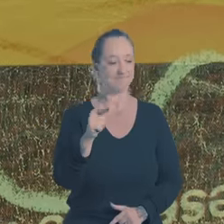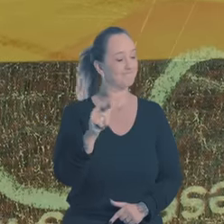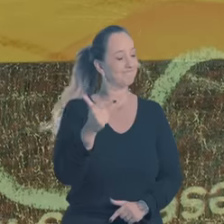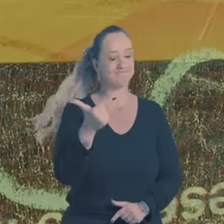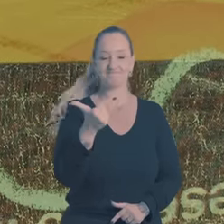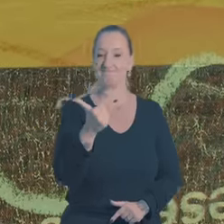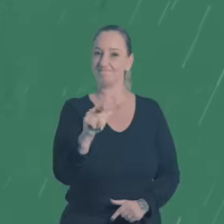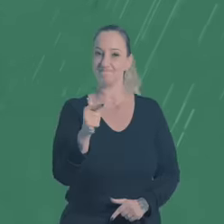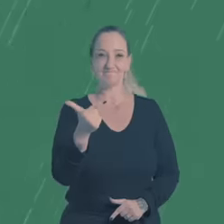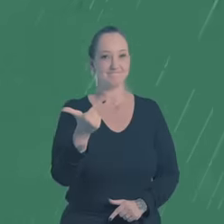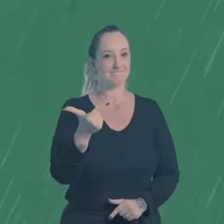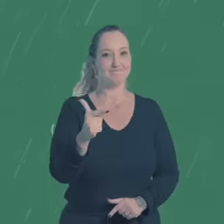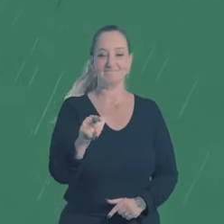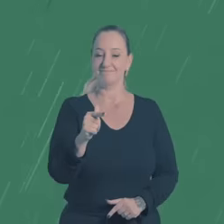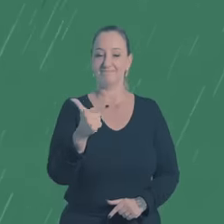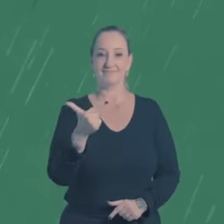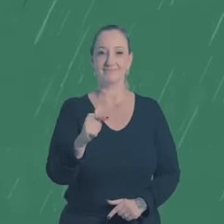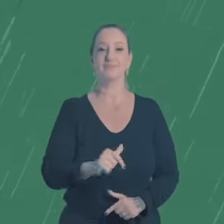não.